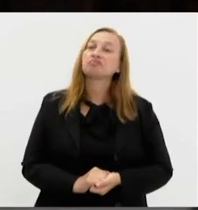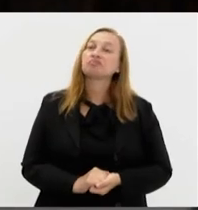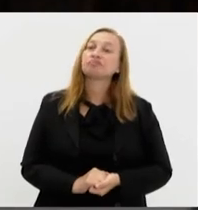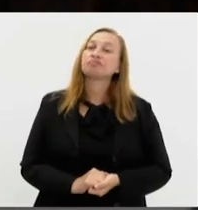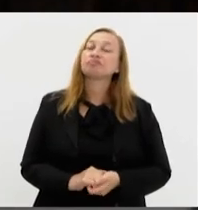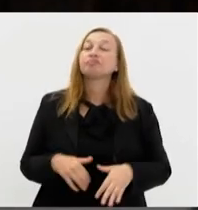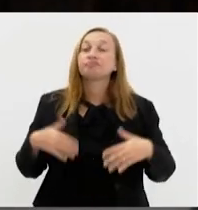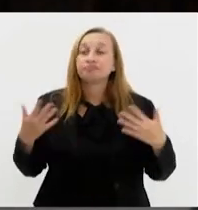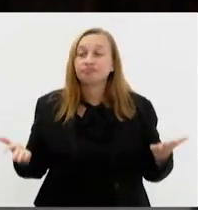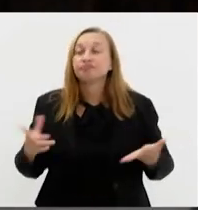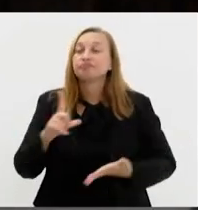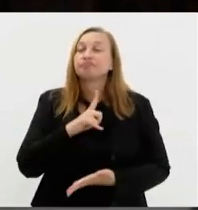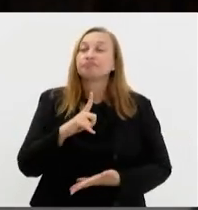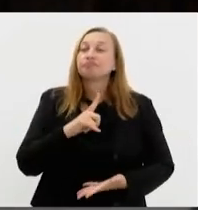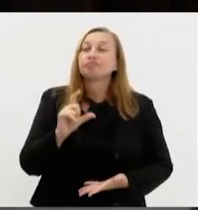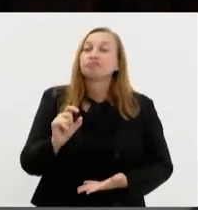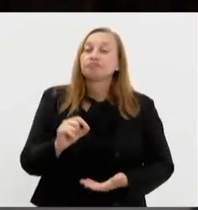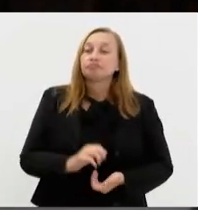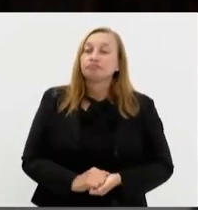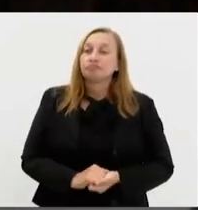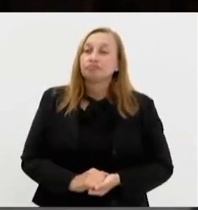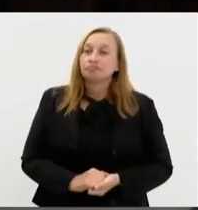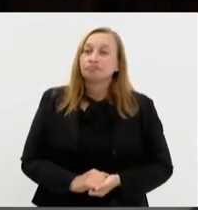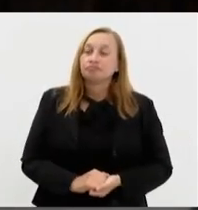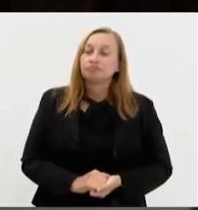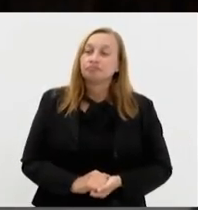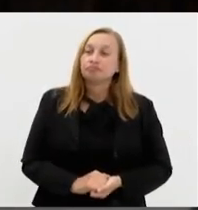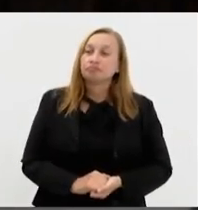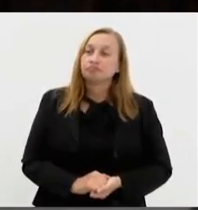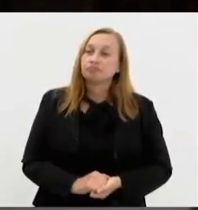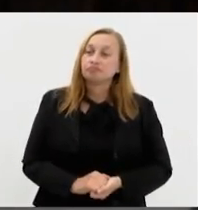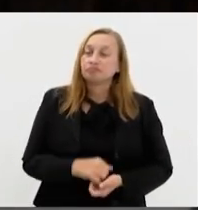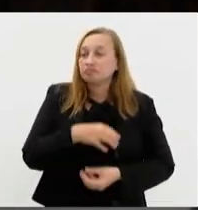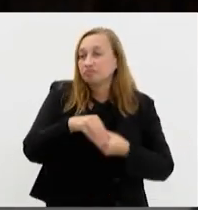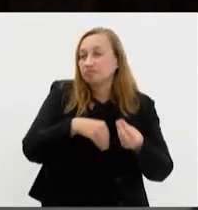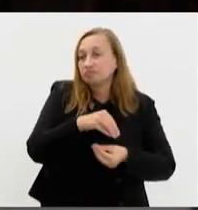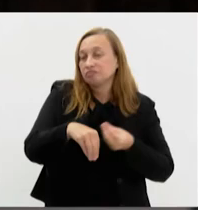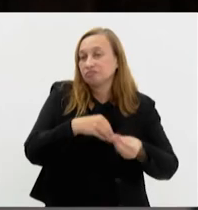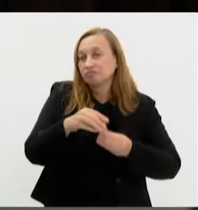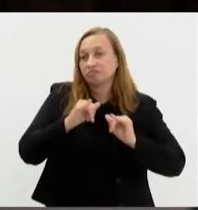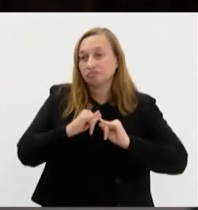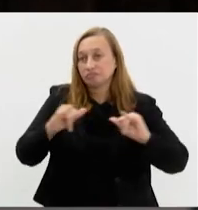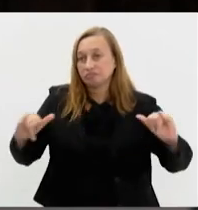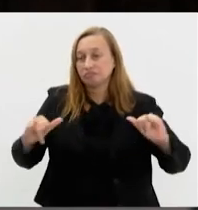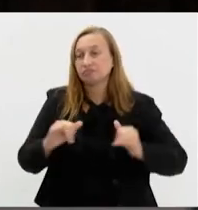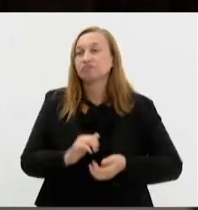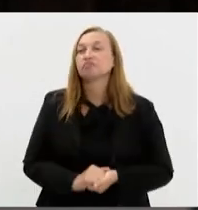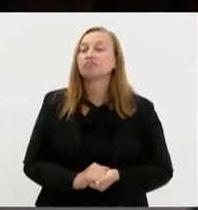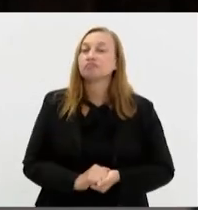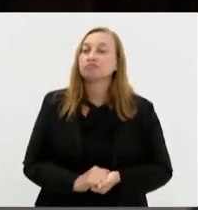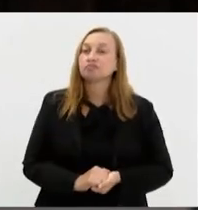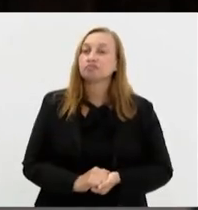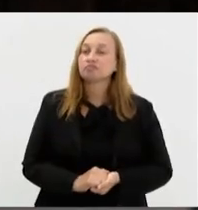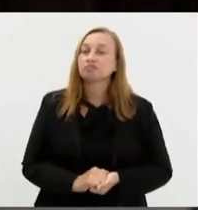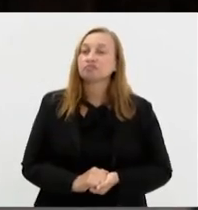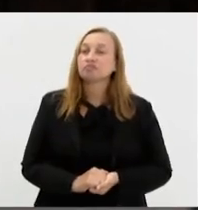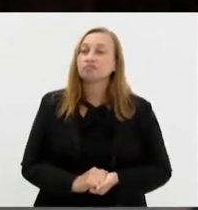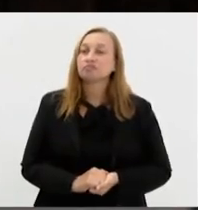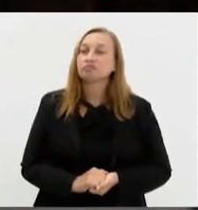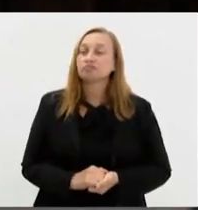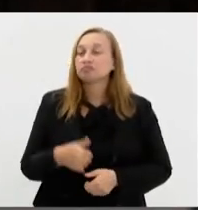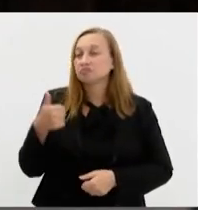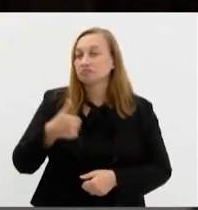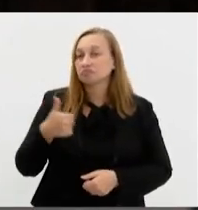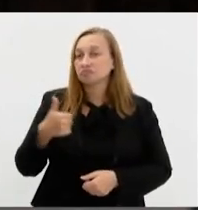então nós temos a pelo termo desordem informacional que é composto primeiro